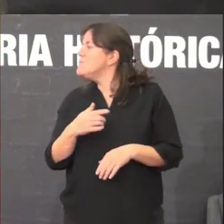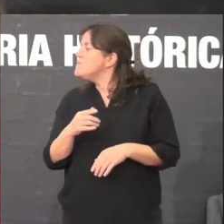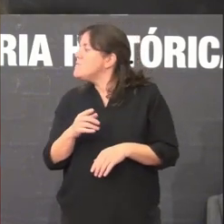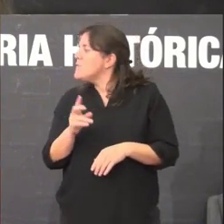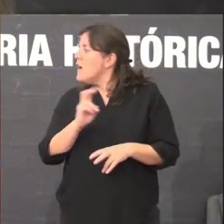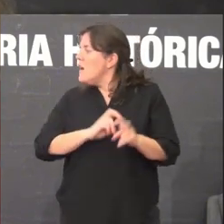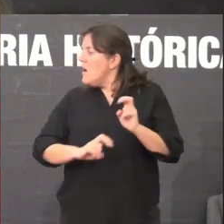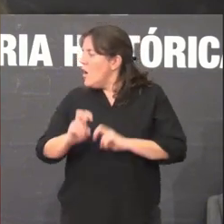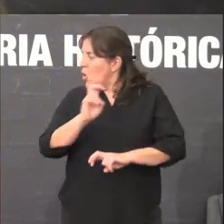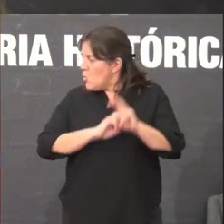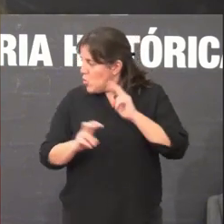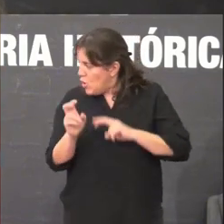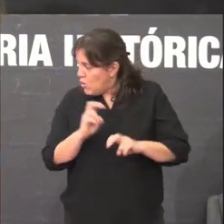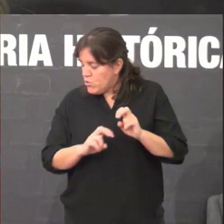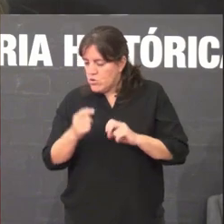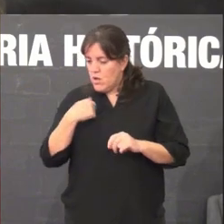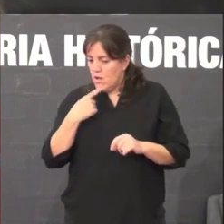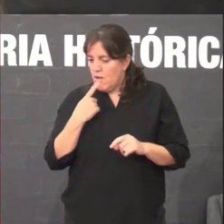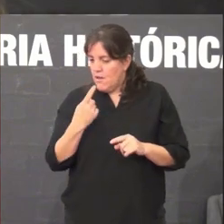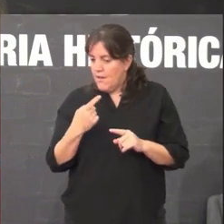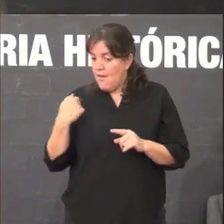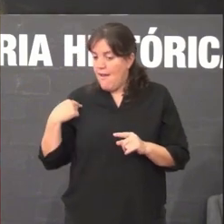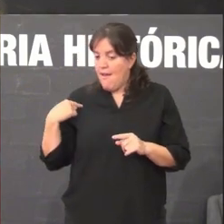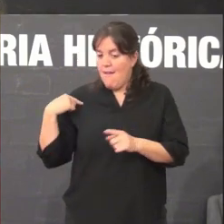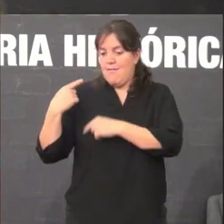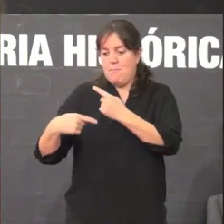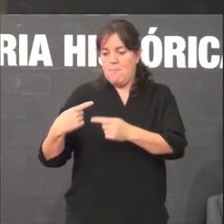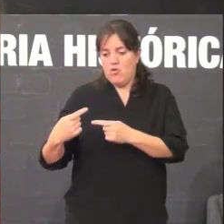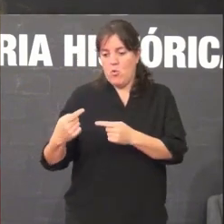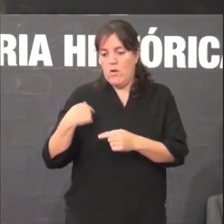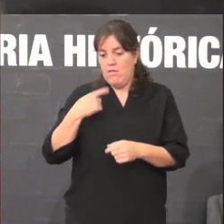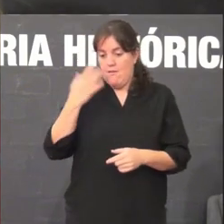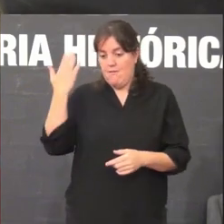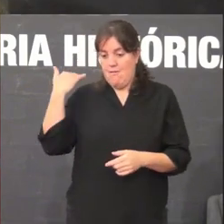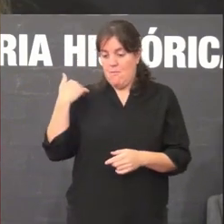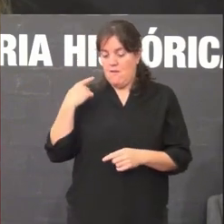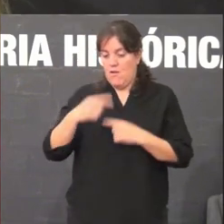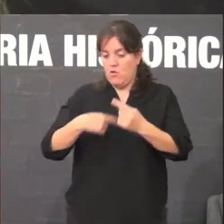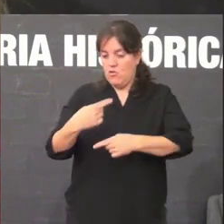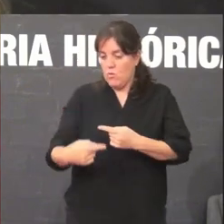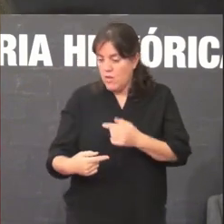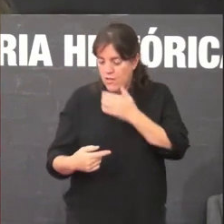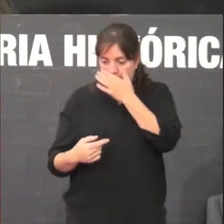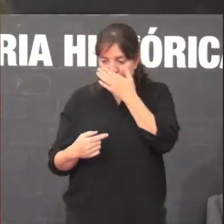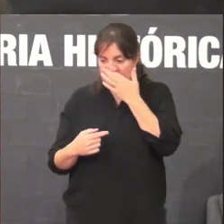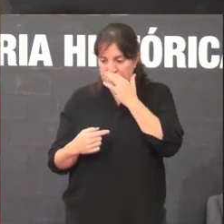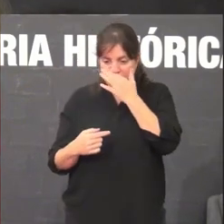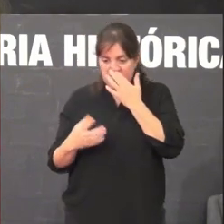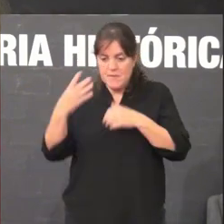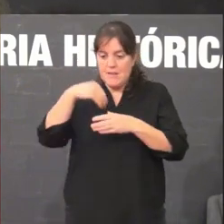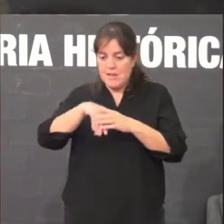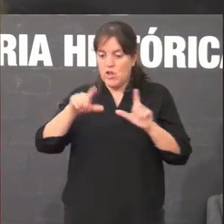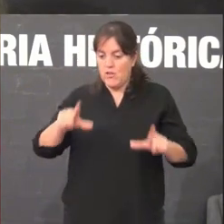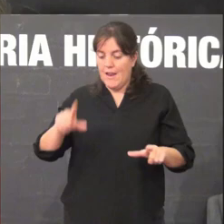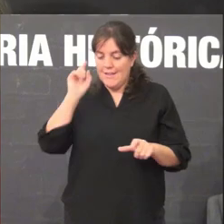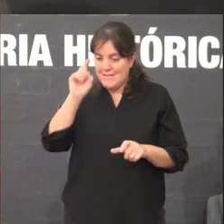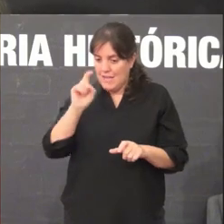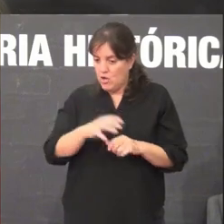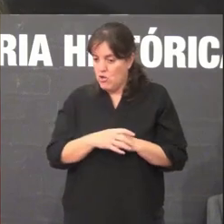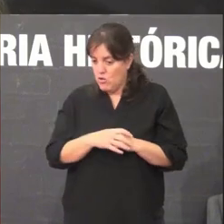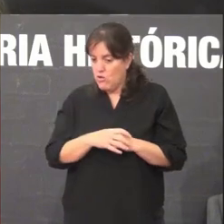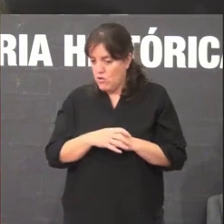e o ajuste de contas com o passado levado a cabo pelos responsáveis do regime, e o ajuste do passado que